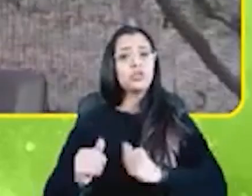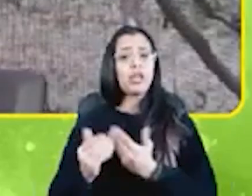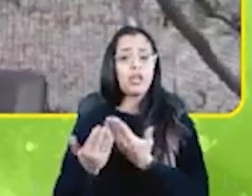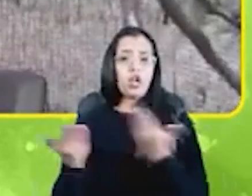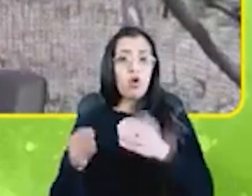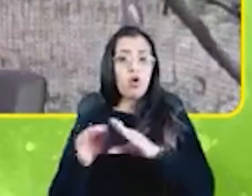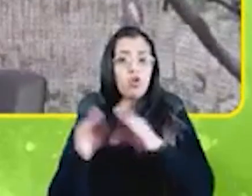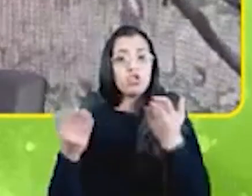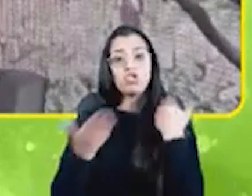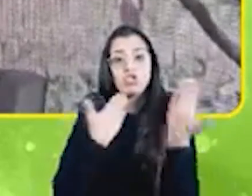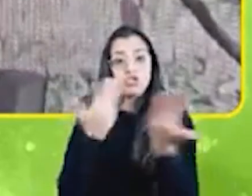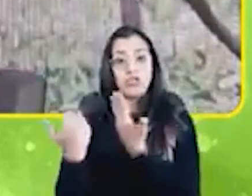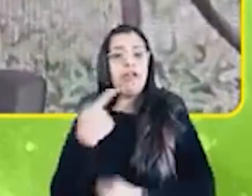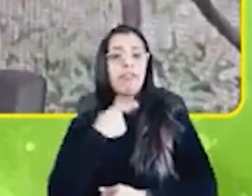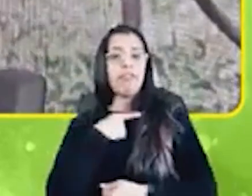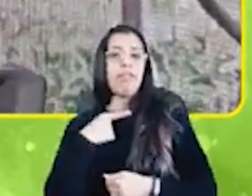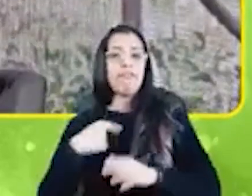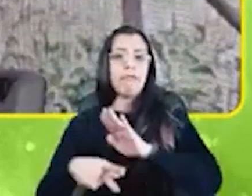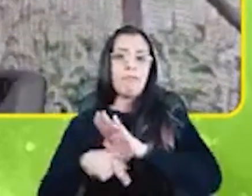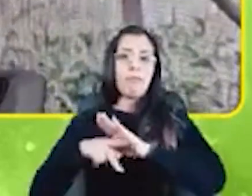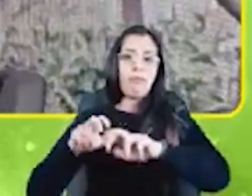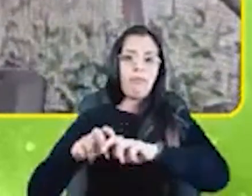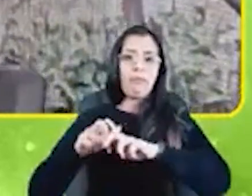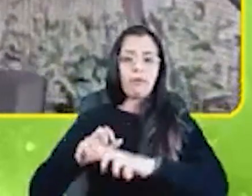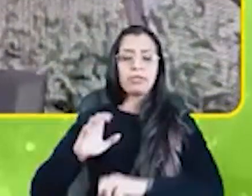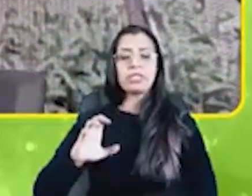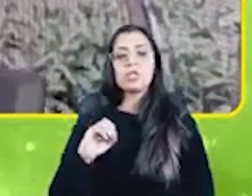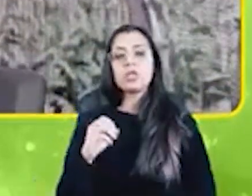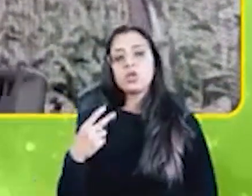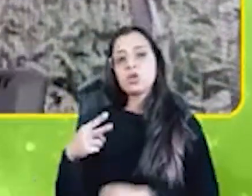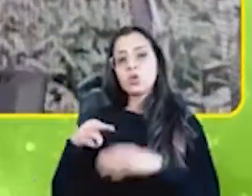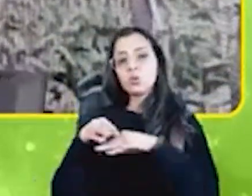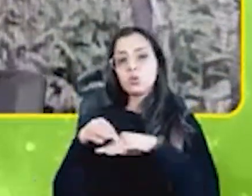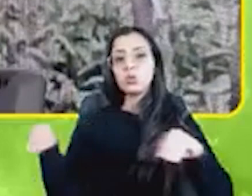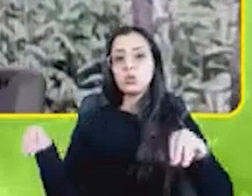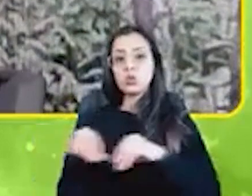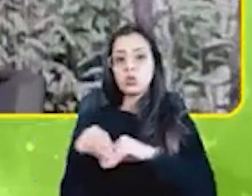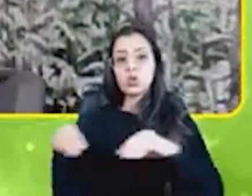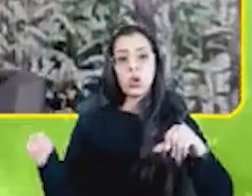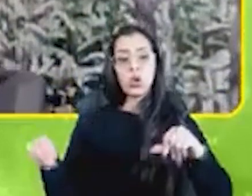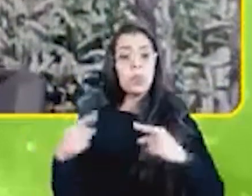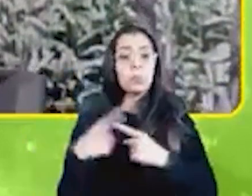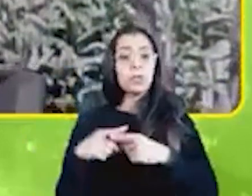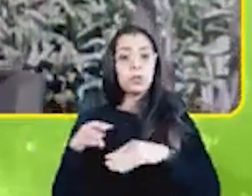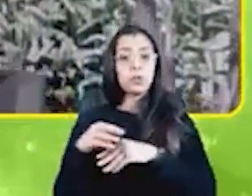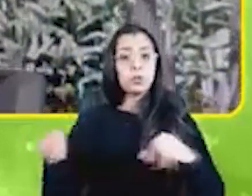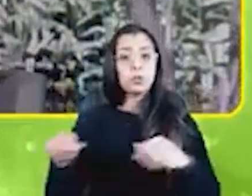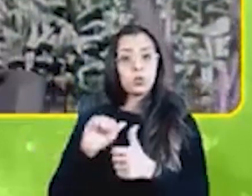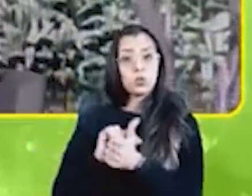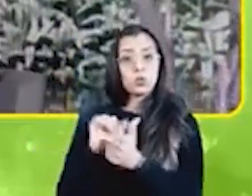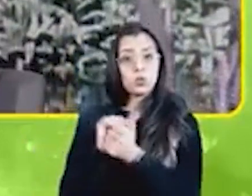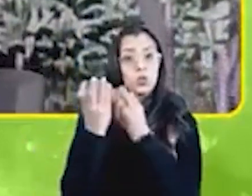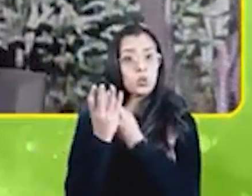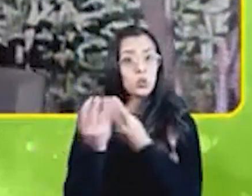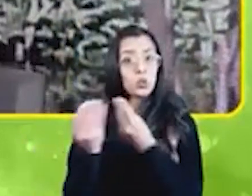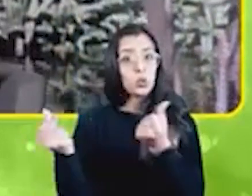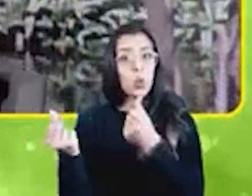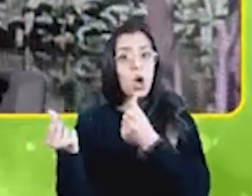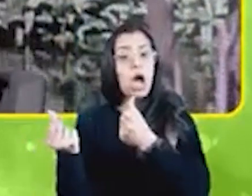porque combater desertificação é melhorar a qualidade do solo é reti os nutrientes no solo né